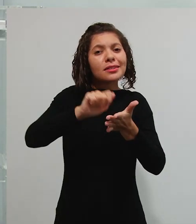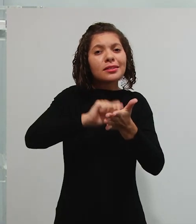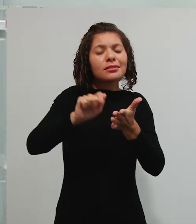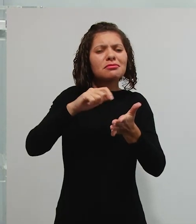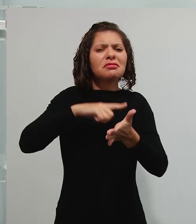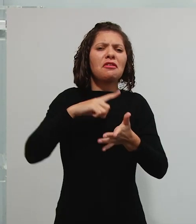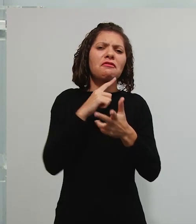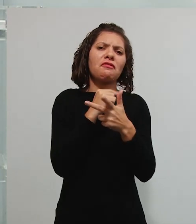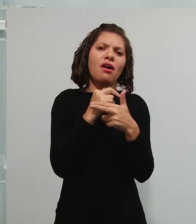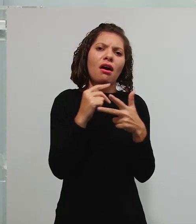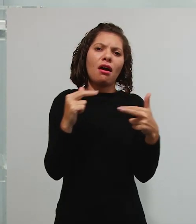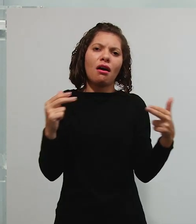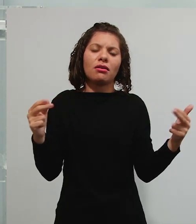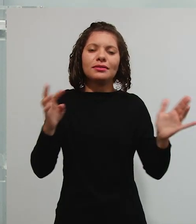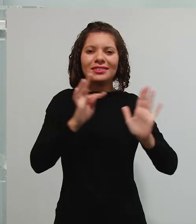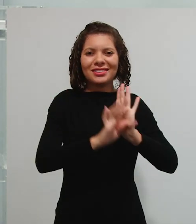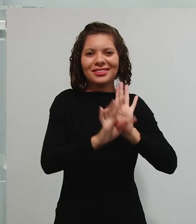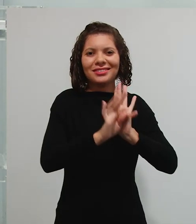por exemplo,